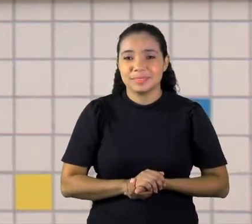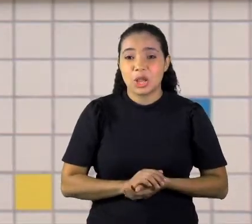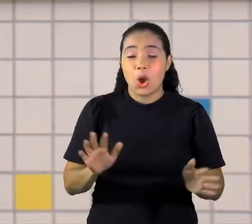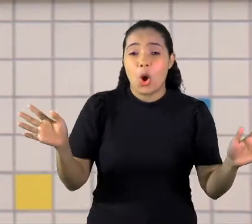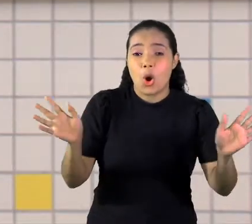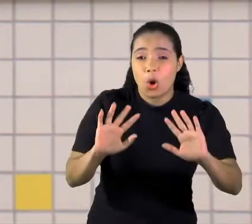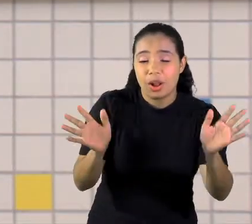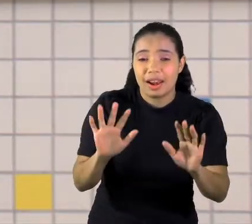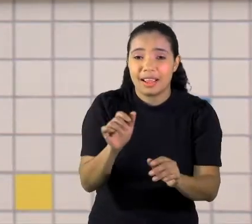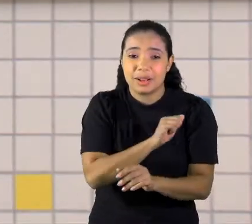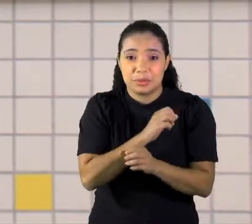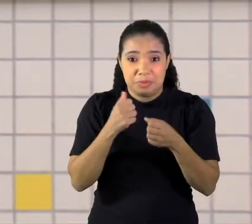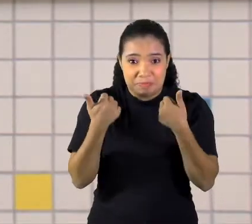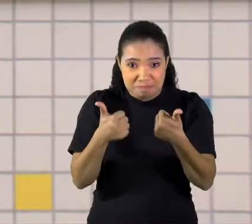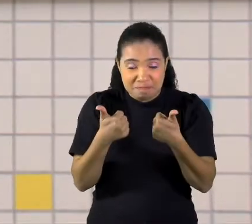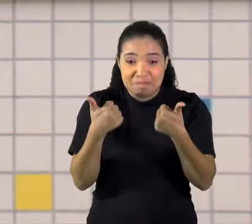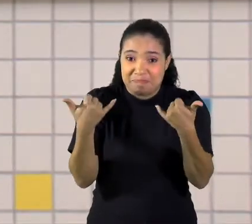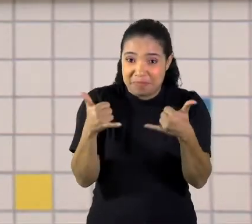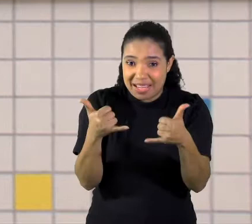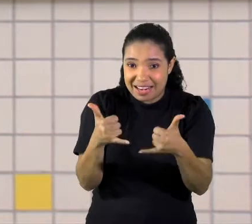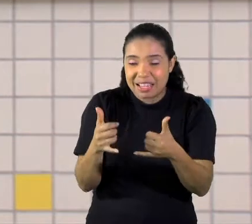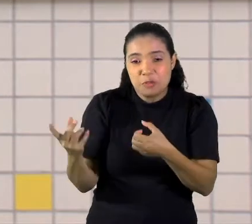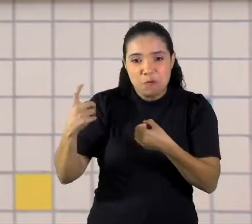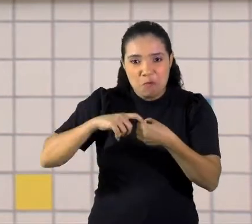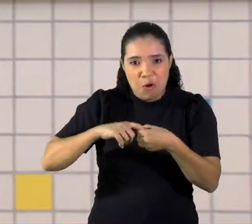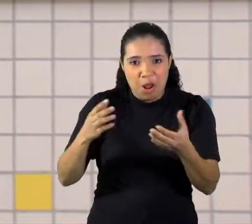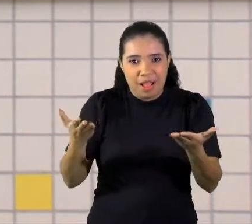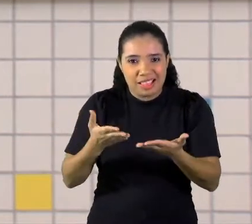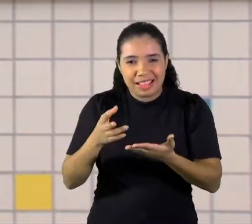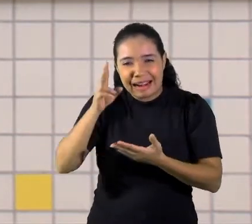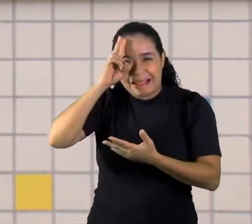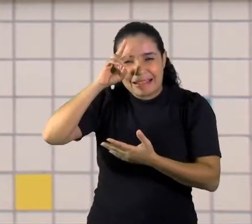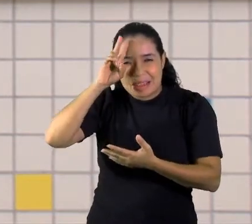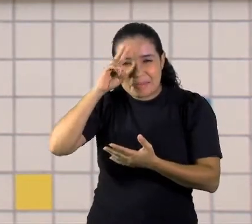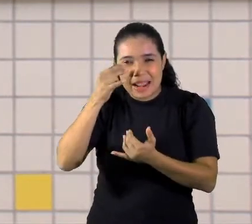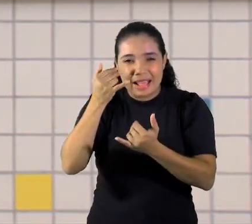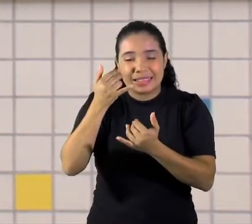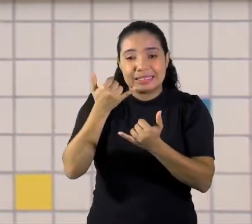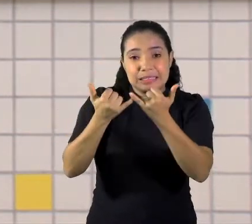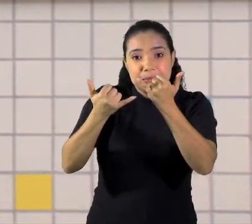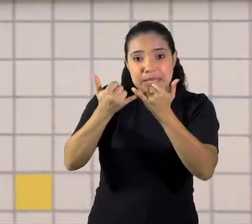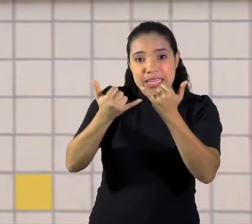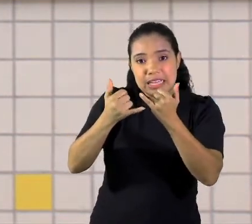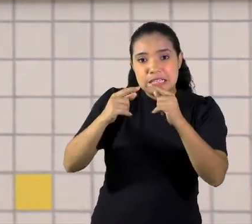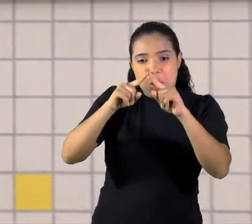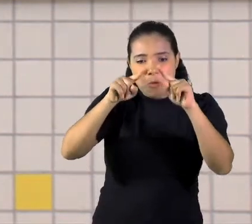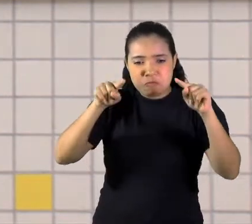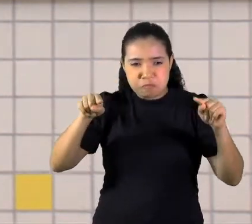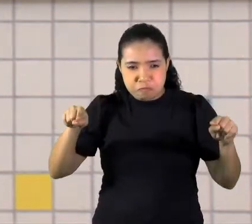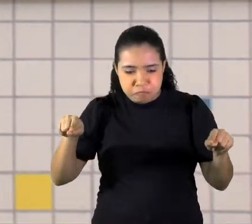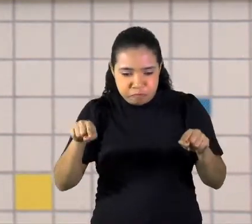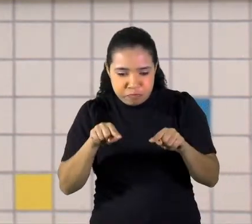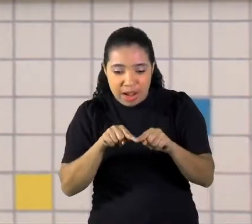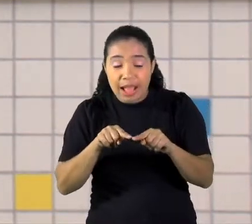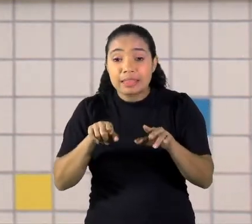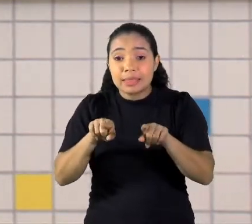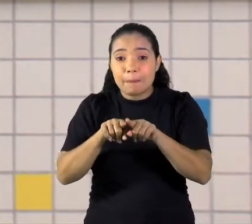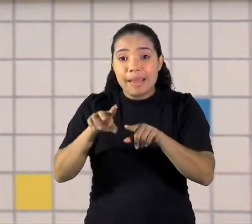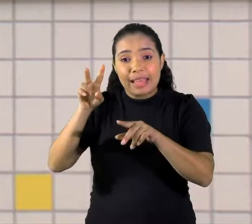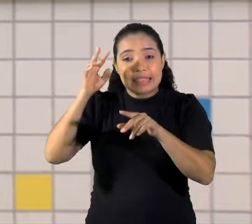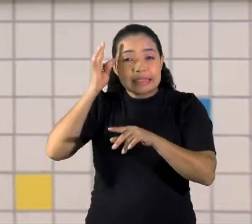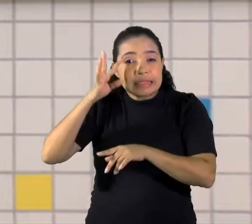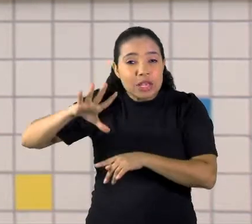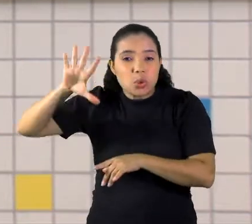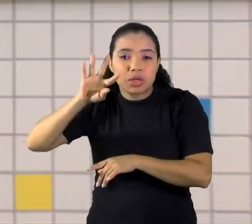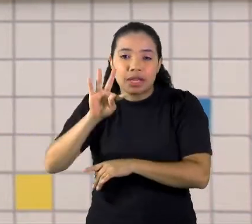Salve galerinha, beleza? Nós aqui de volta, vamos relembrar semelhança de triângulos e teorema de Tales. Vamos